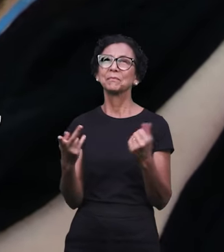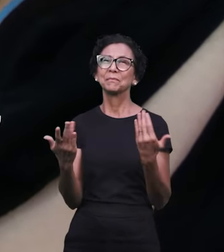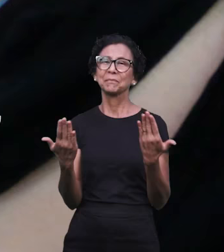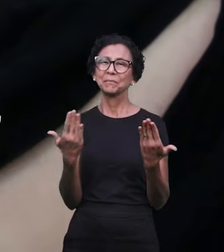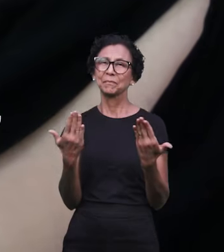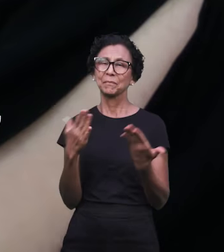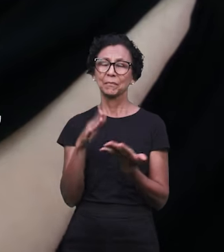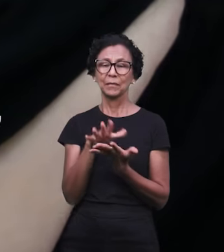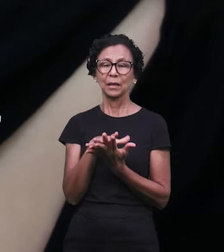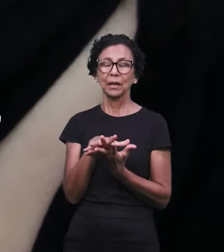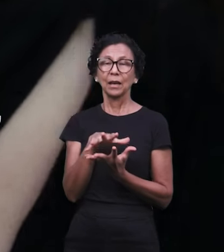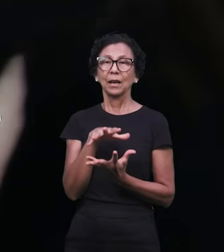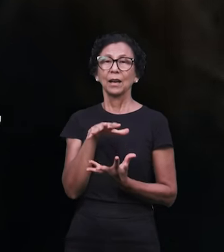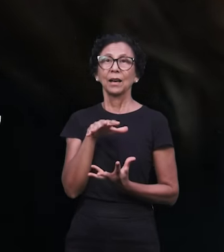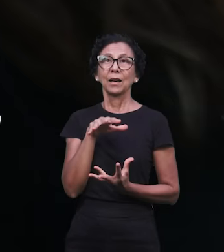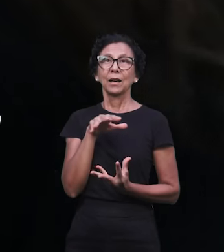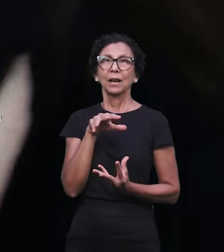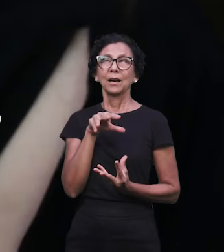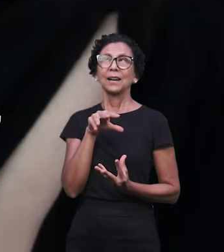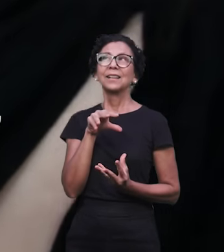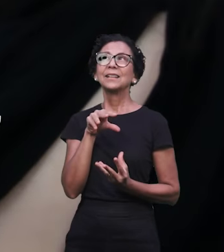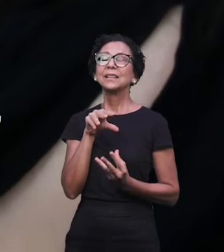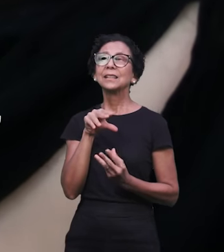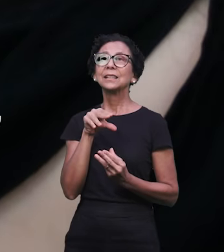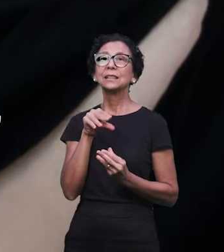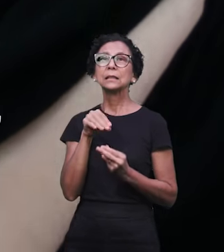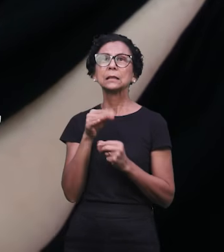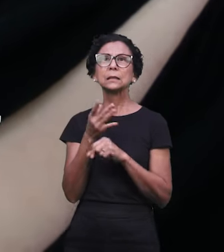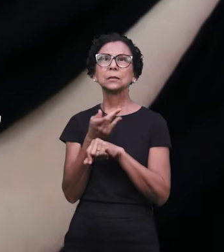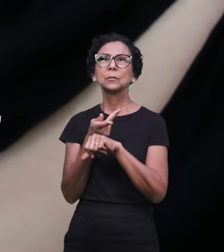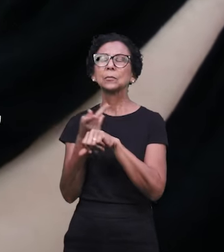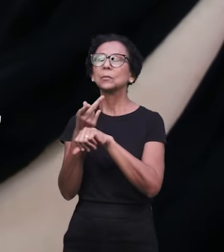luz. Assim minha alma Deus